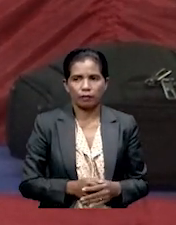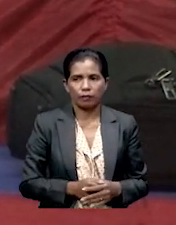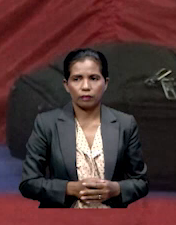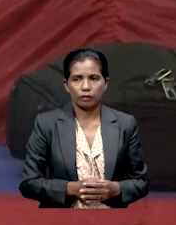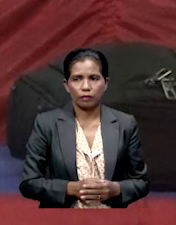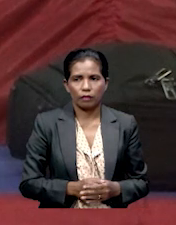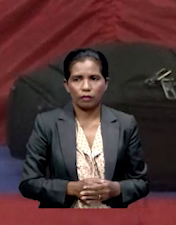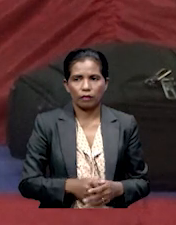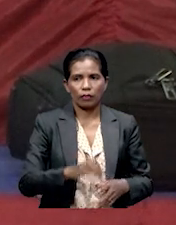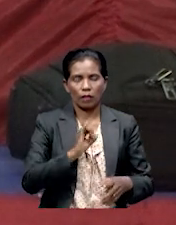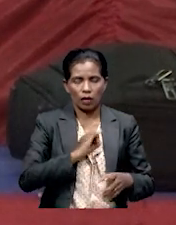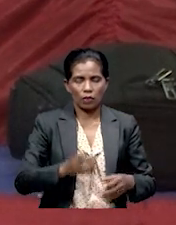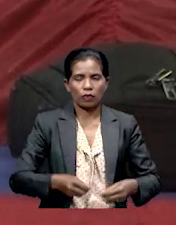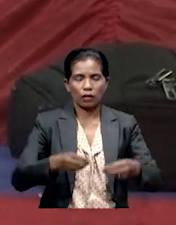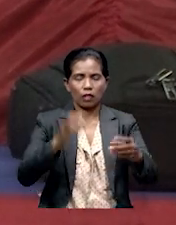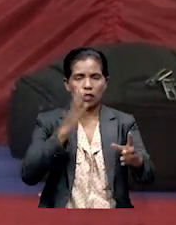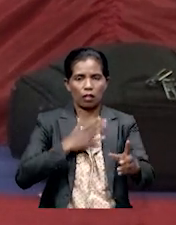Hal kau nak hal yang dia apa?